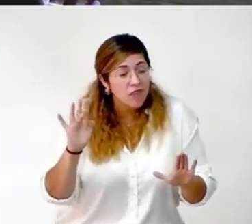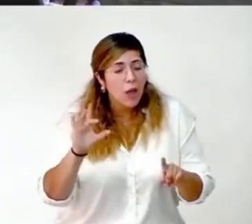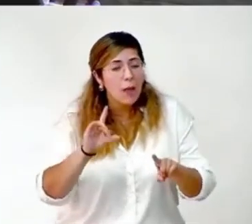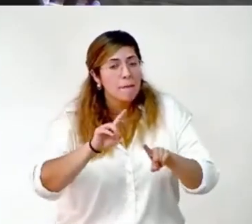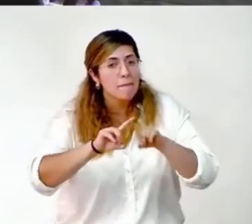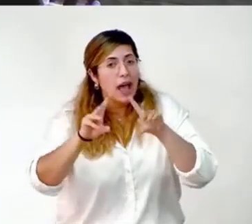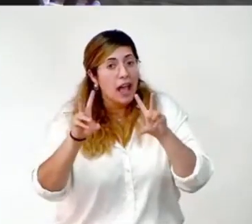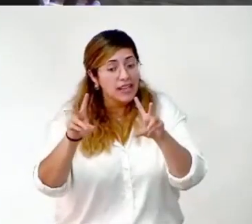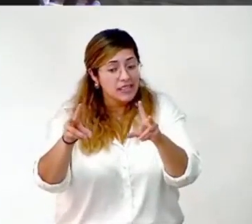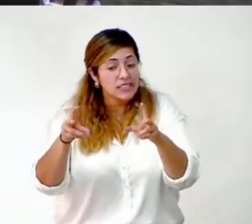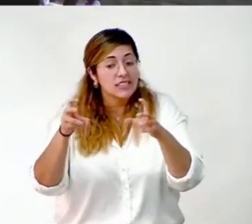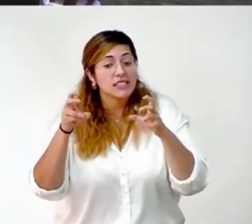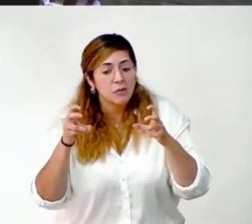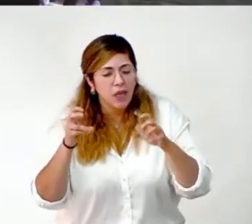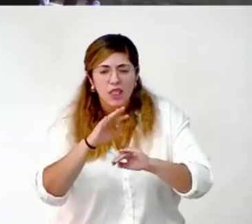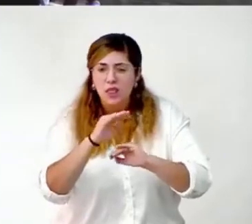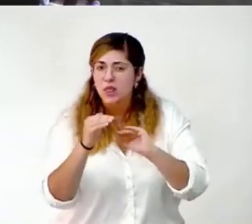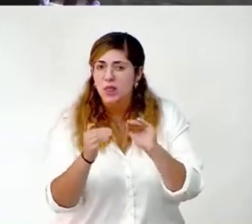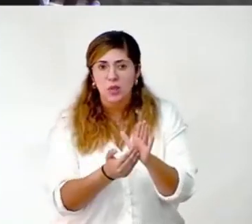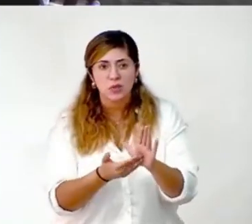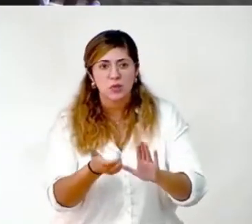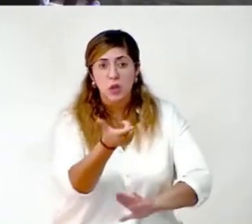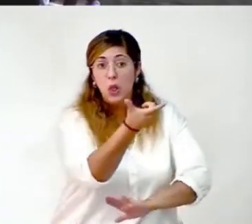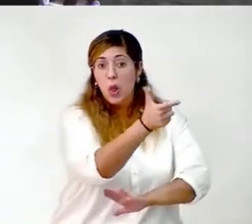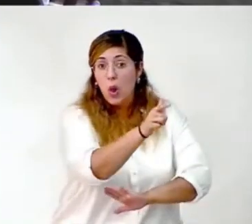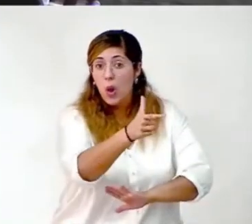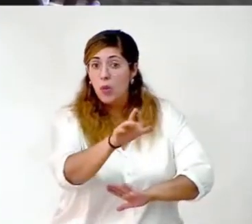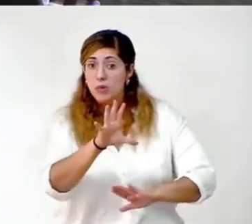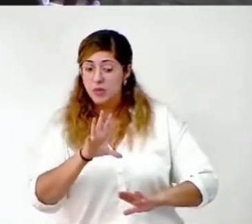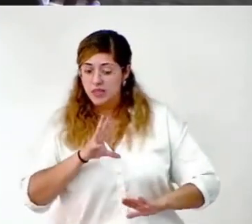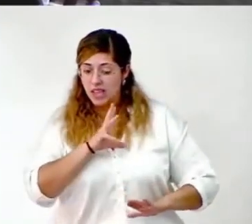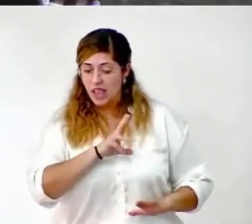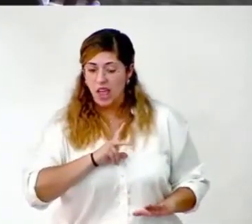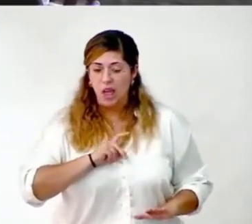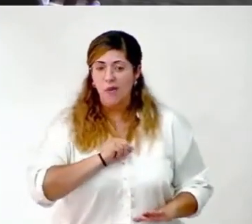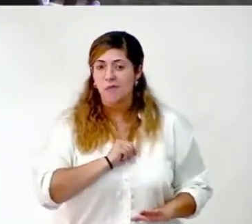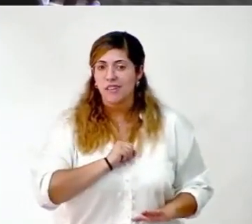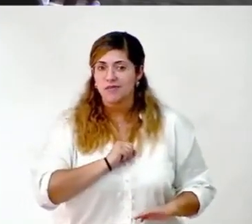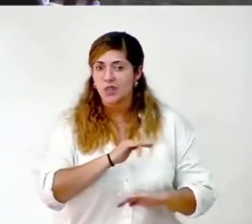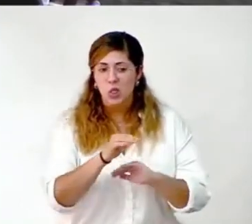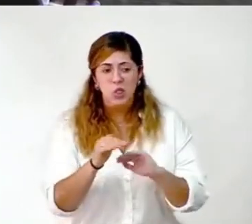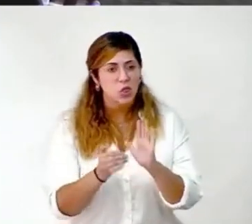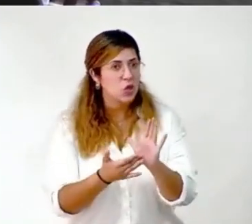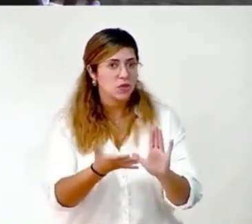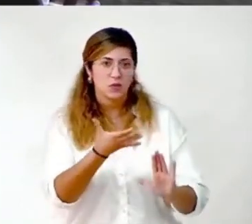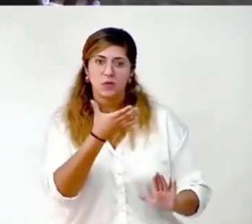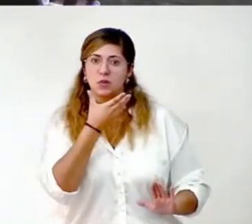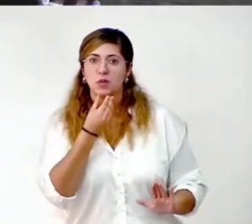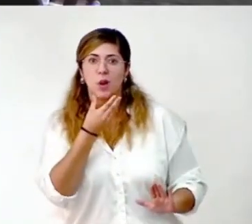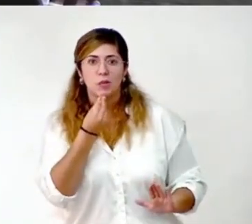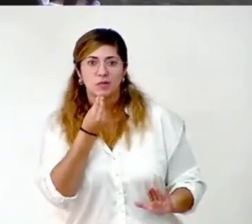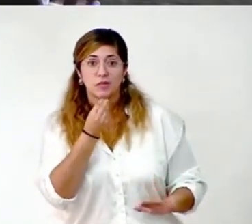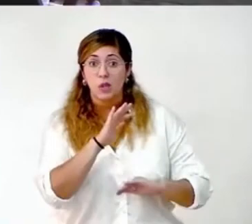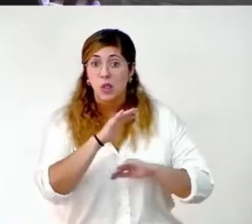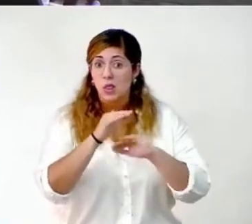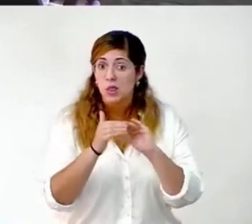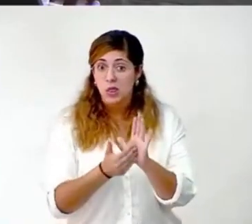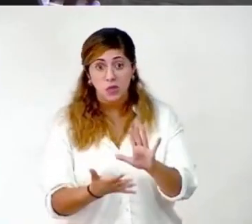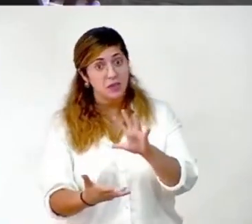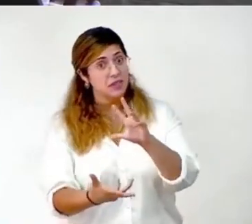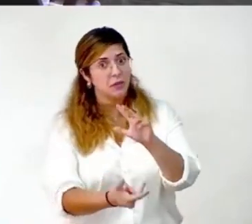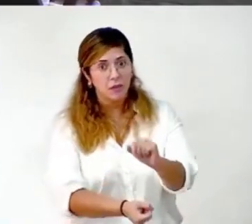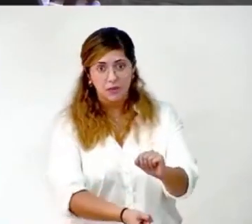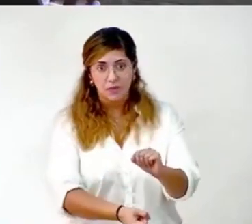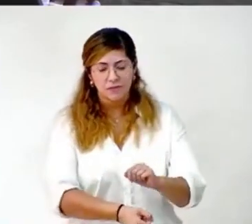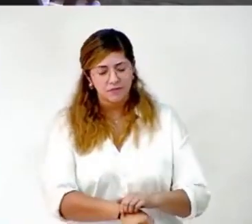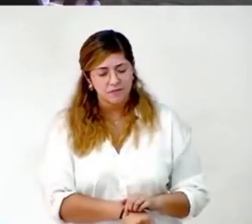próximo são todos os homens. Nós devemos amar todos os homens. Mas o ponto do argumento, ou do segundo argumento